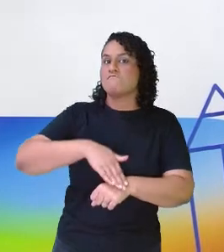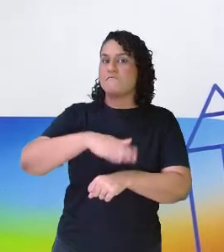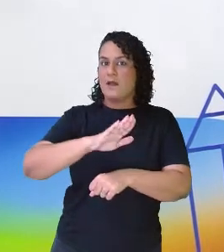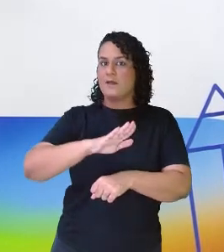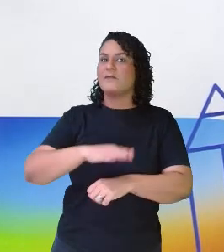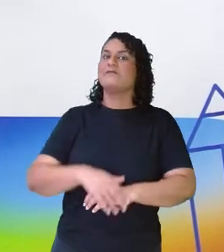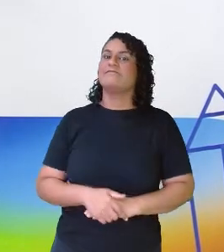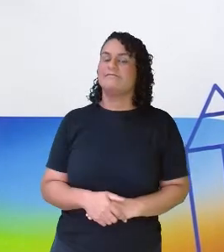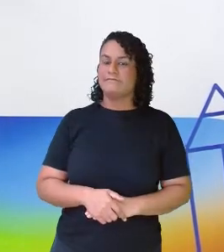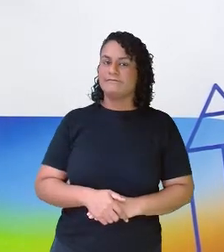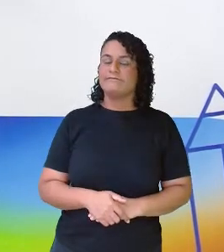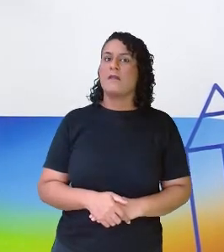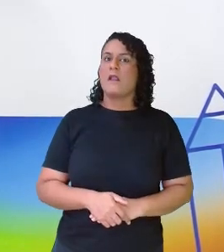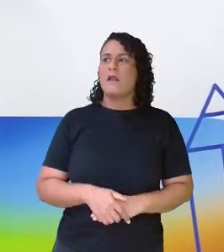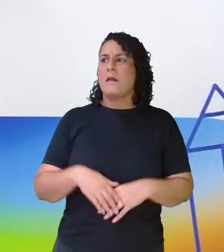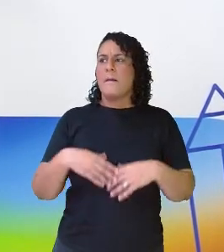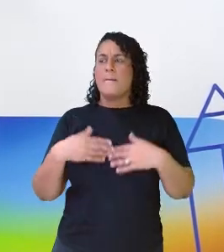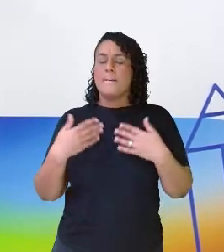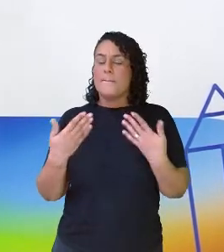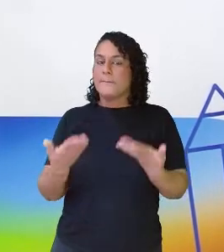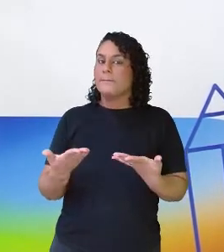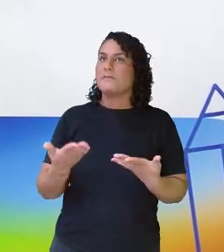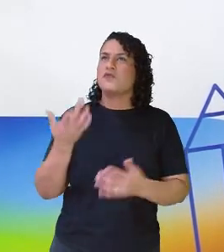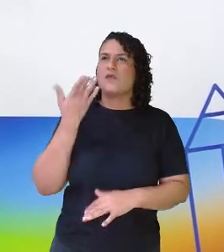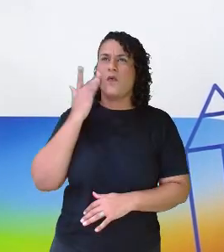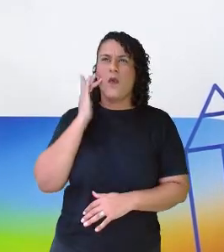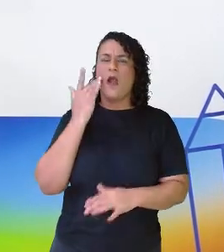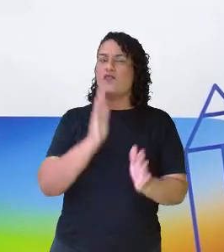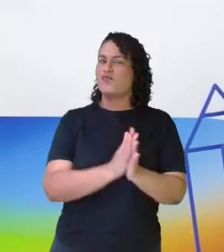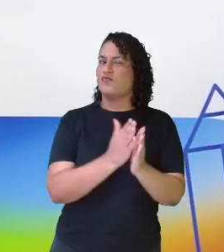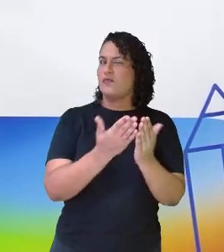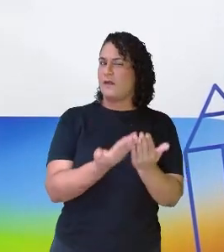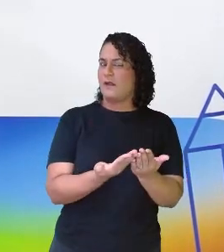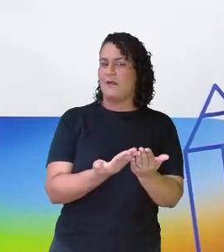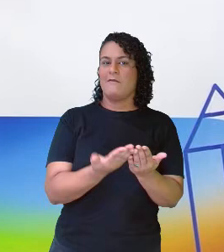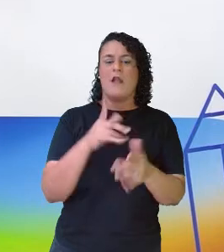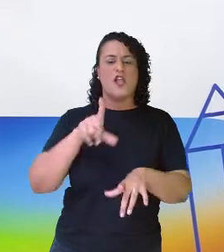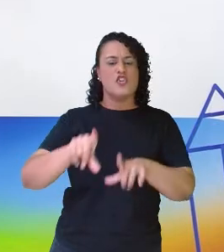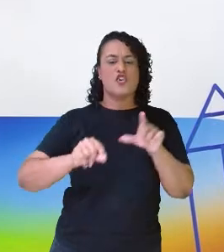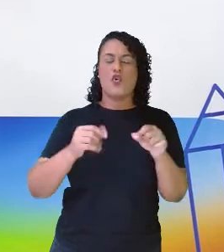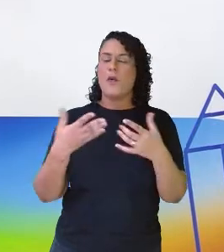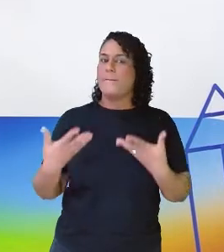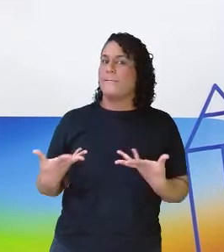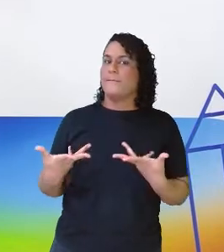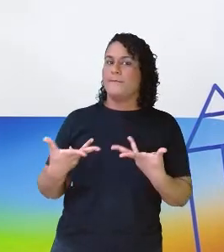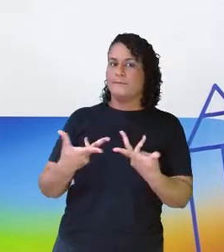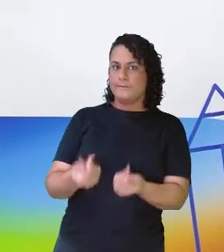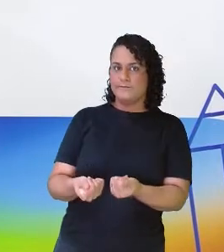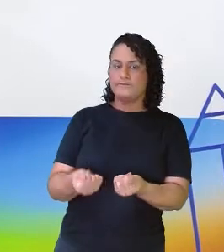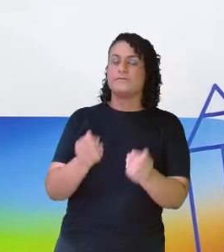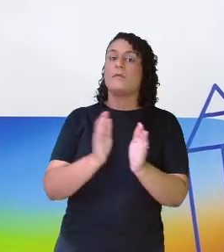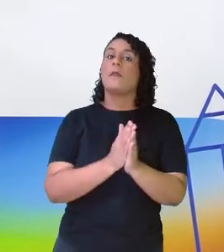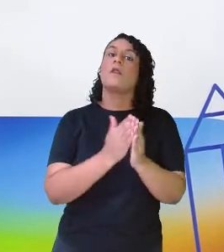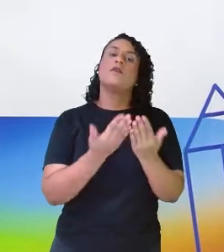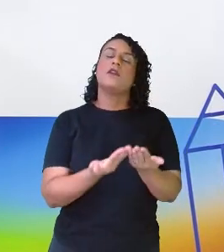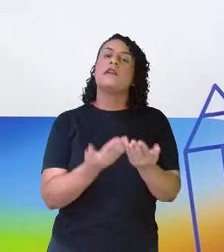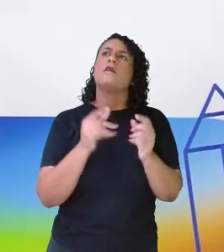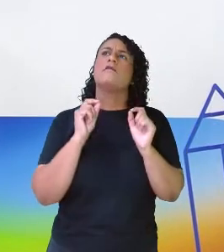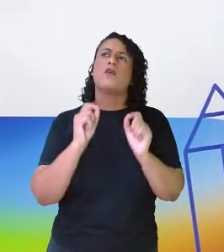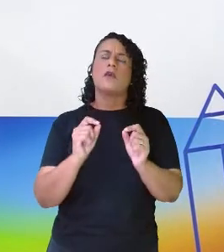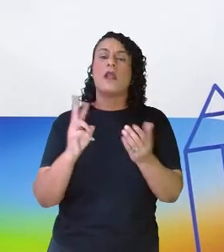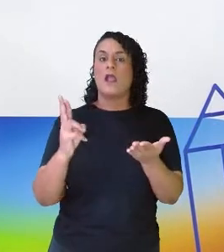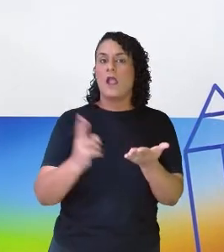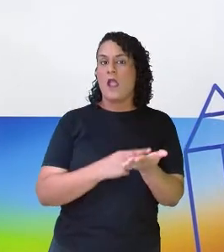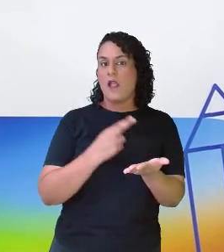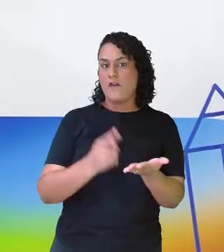tanto dependendo do livro, mas eu sempre acho que o livro é uma opção maravilhosa. Os livros que eu falo aqui, tá, são as revistas,